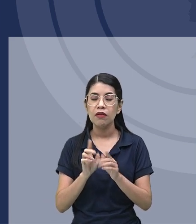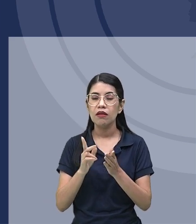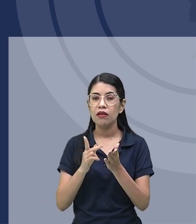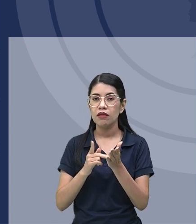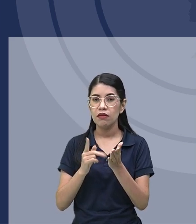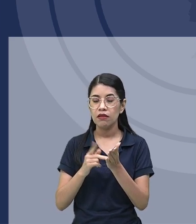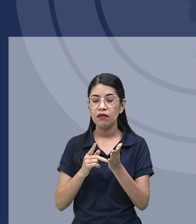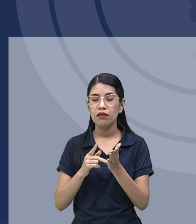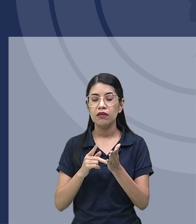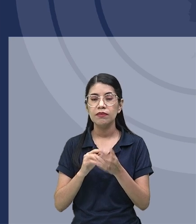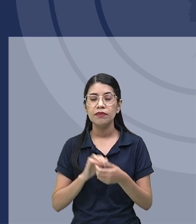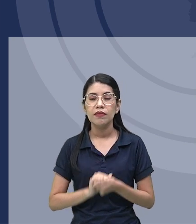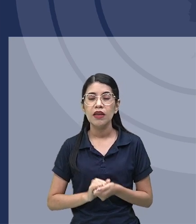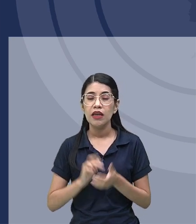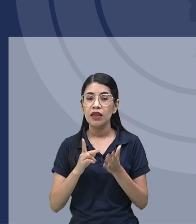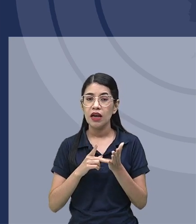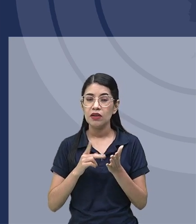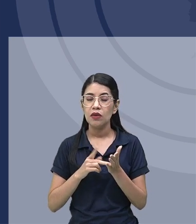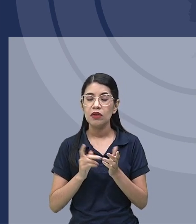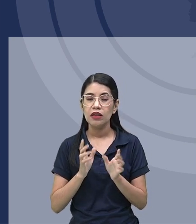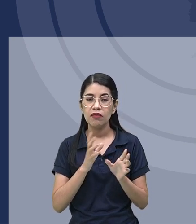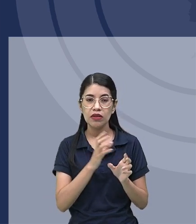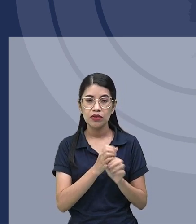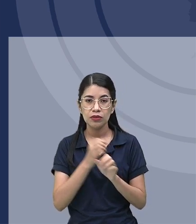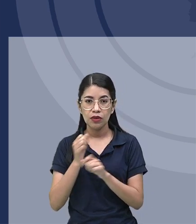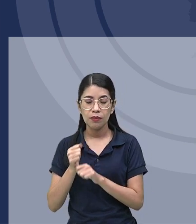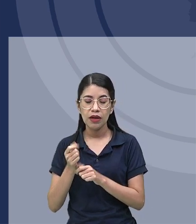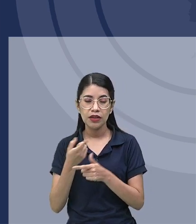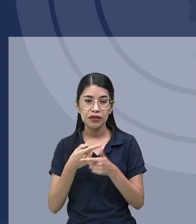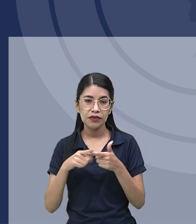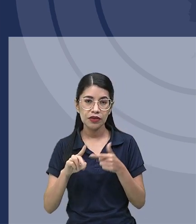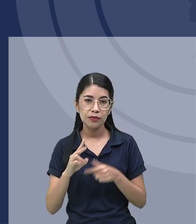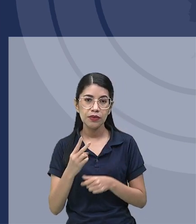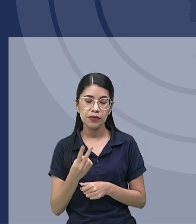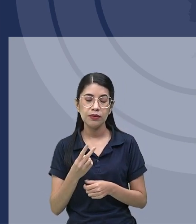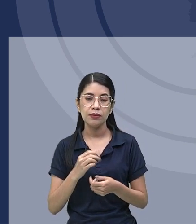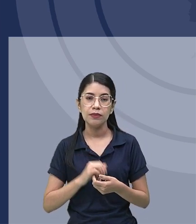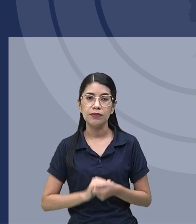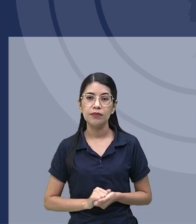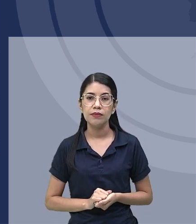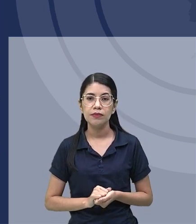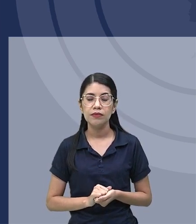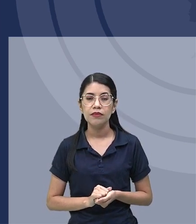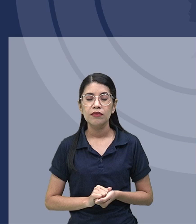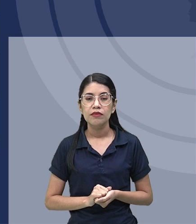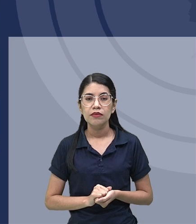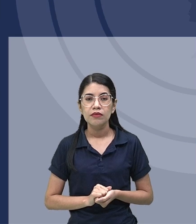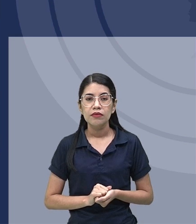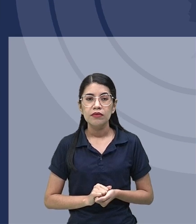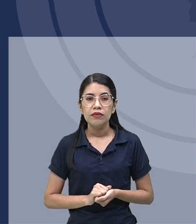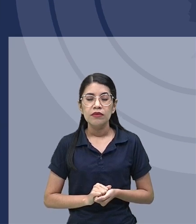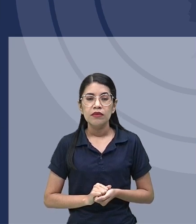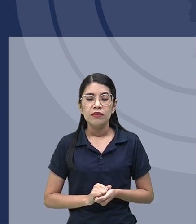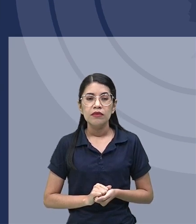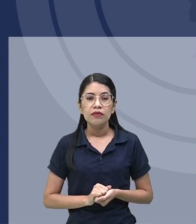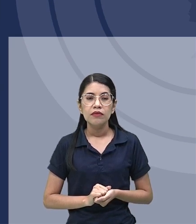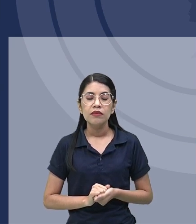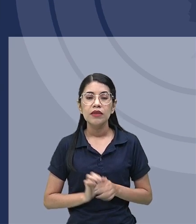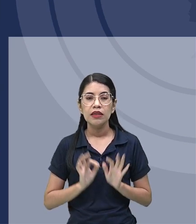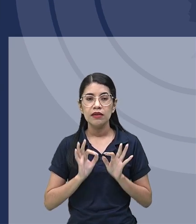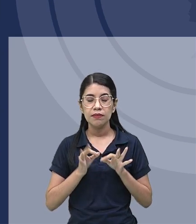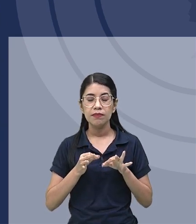essa nota que vai valer, né? Da recuperação, a qual você vai somar para a média final. Tudo bem? Isso mesmo, Keila.